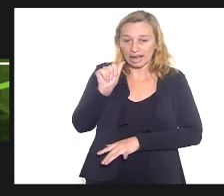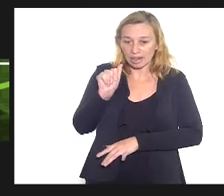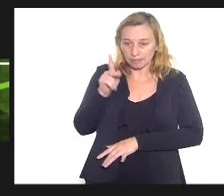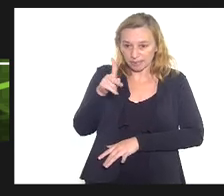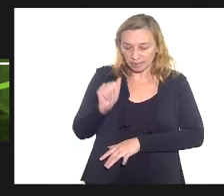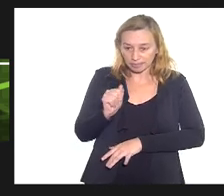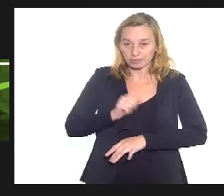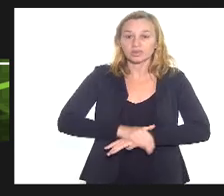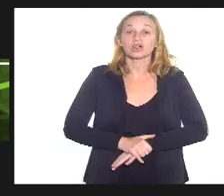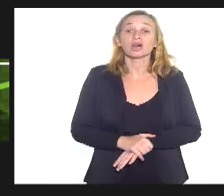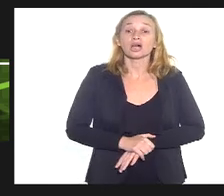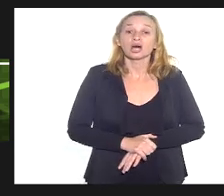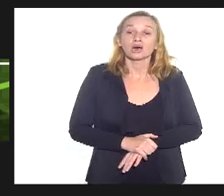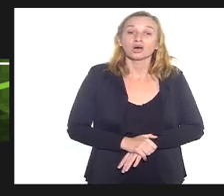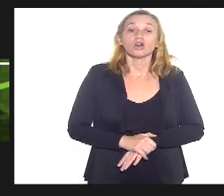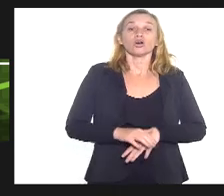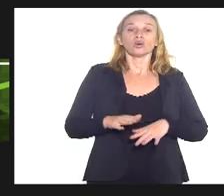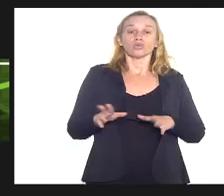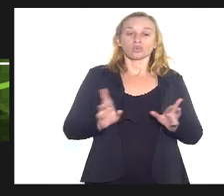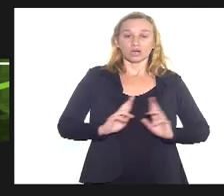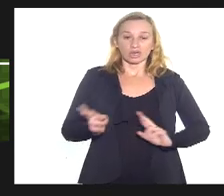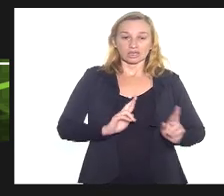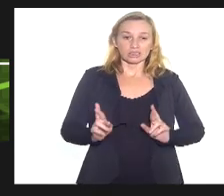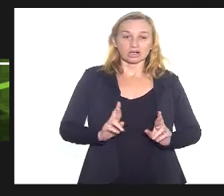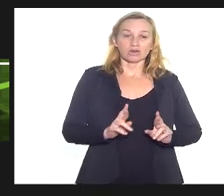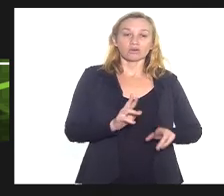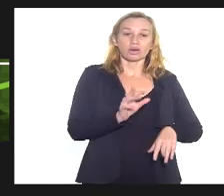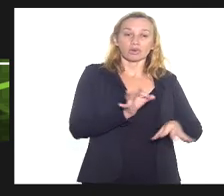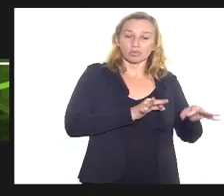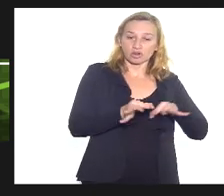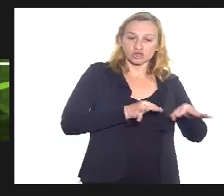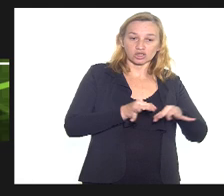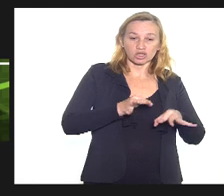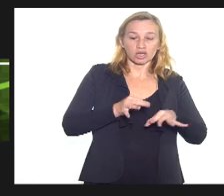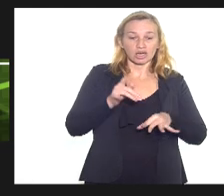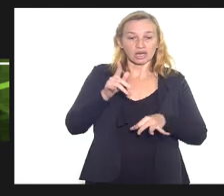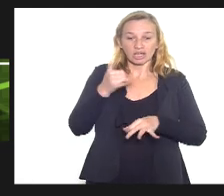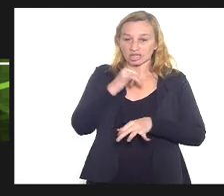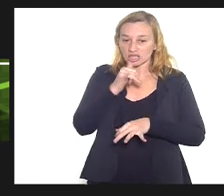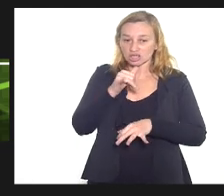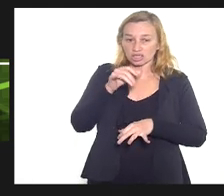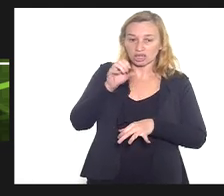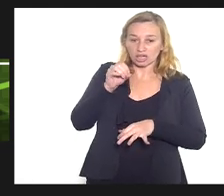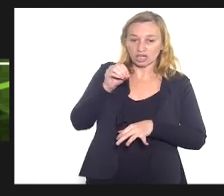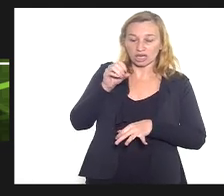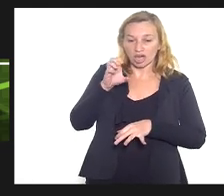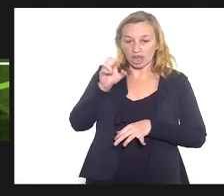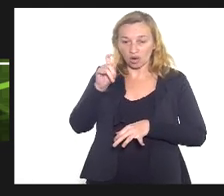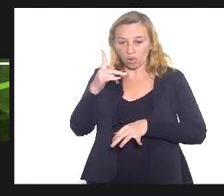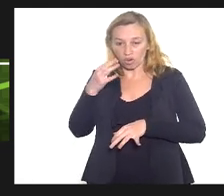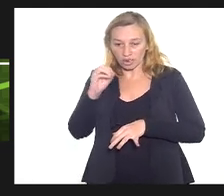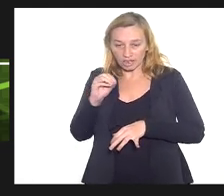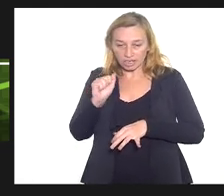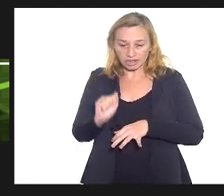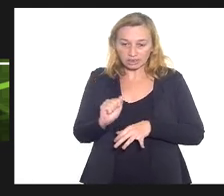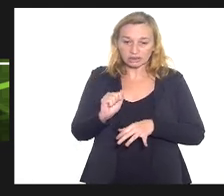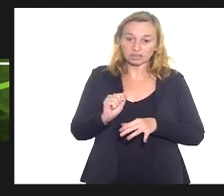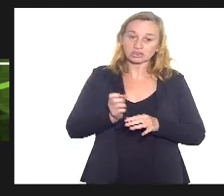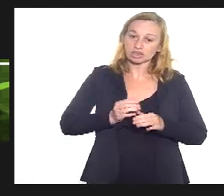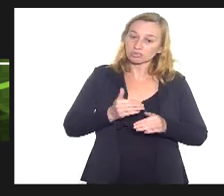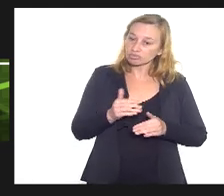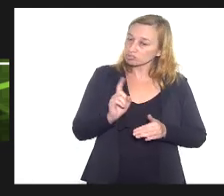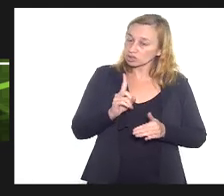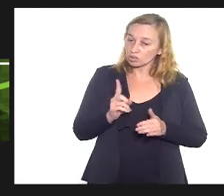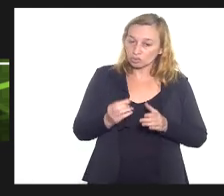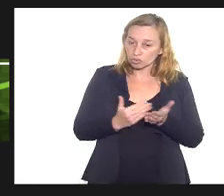Com relação a projetos de energia eólica, nós estamos com os projetos em andamento, ainda não estão em